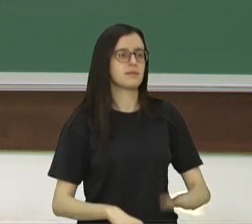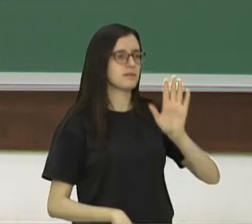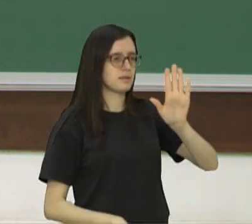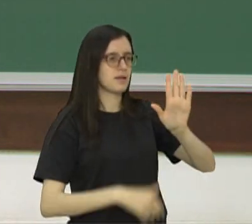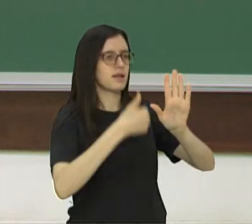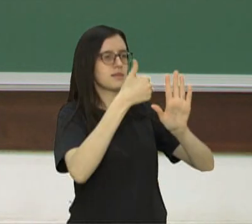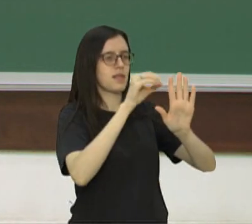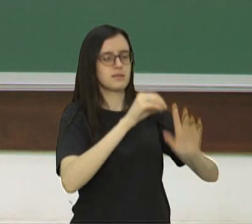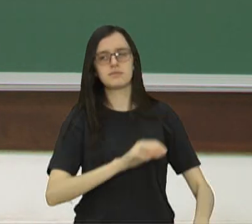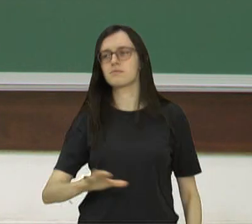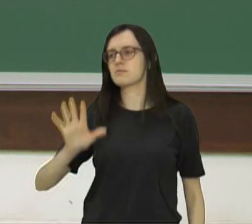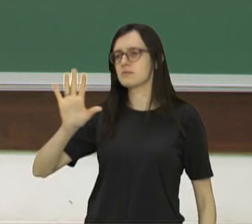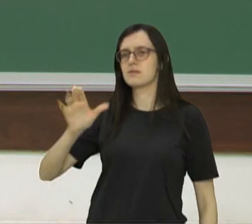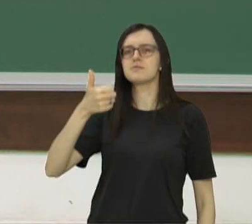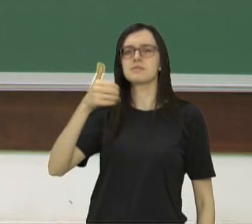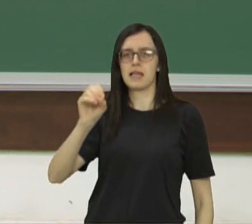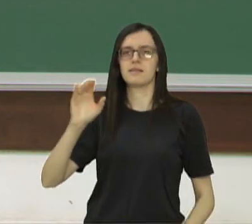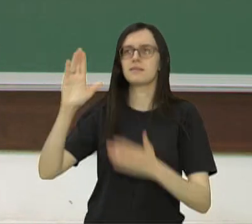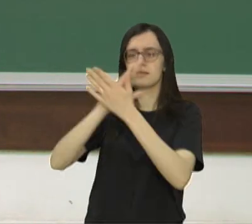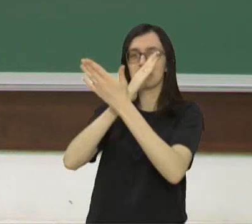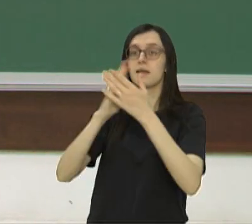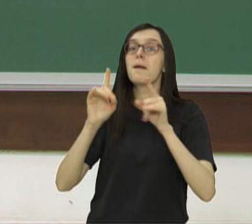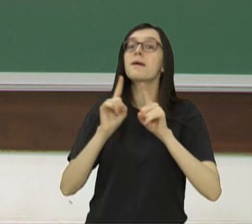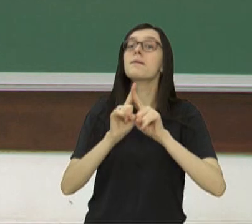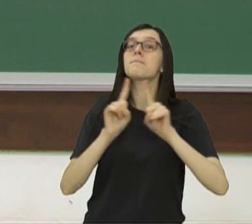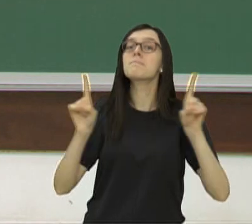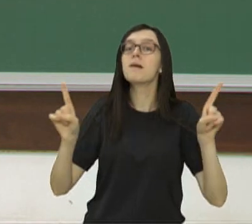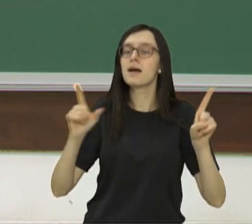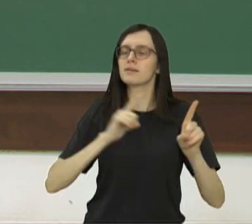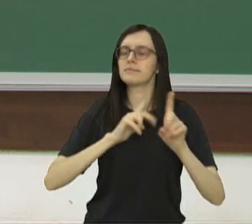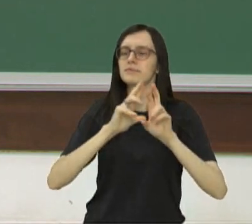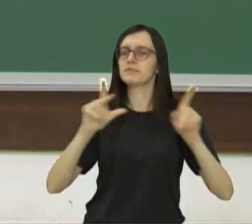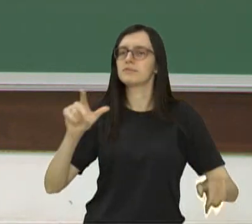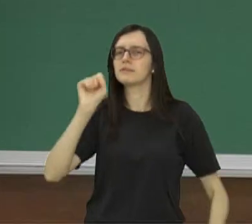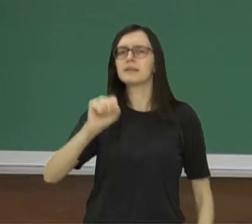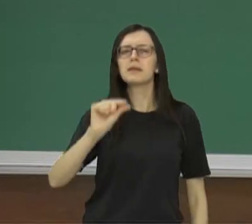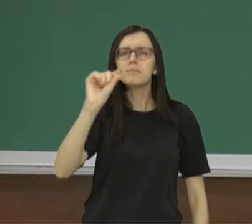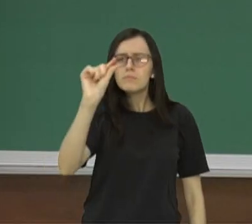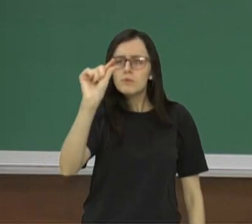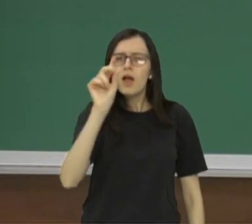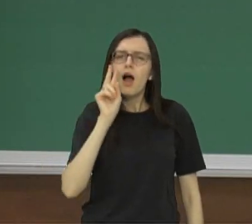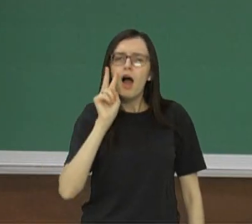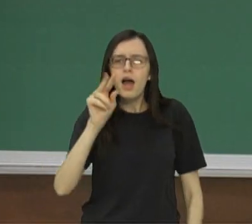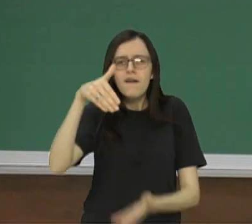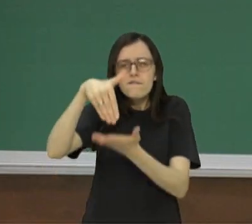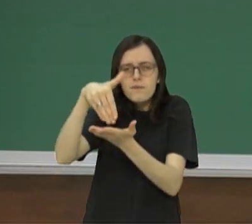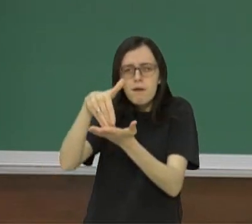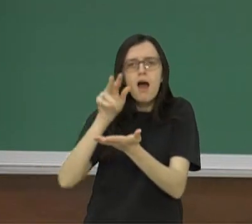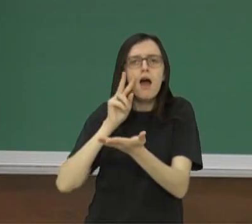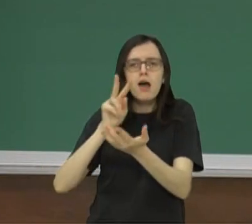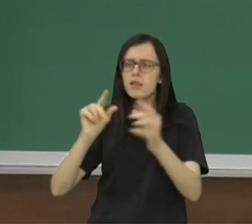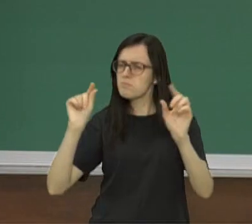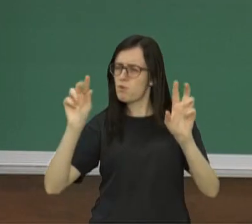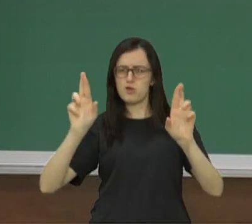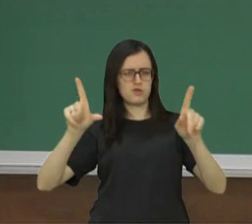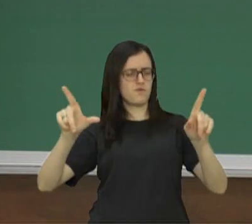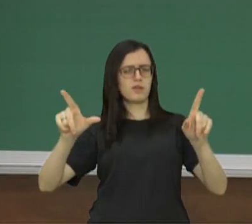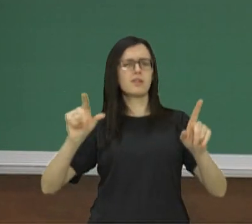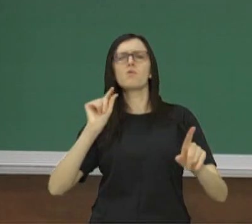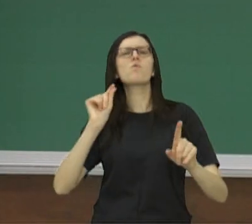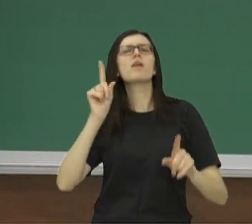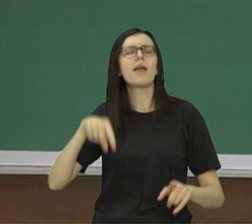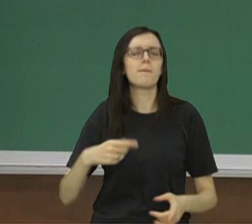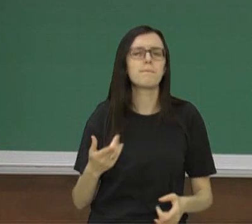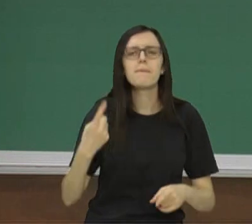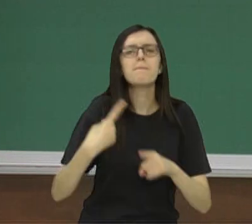tanto num mapa quanto no outro. Porém, há uma diferença pequena, que é aqui a divisão. O que é essa